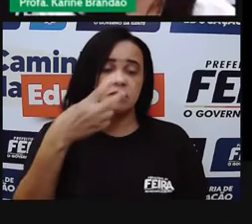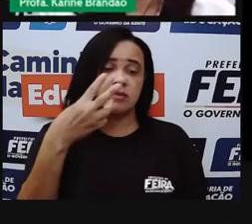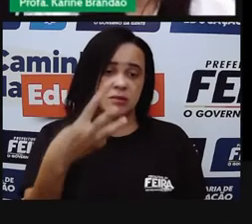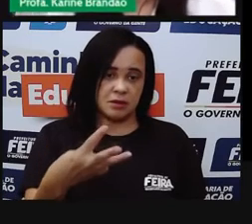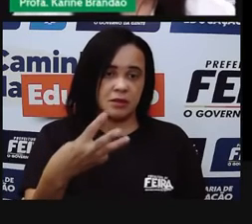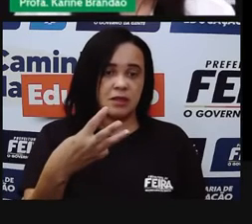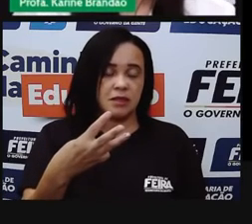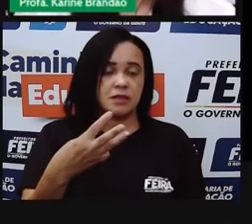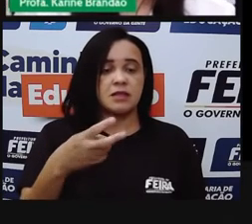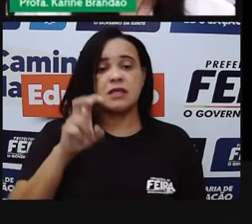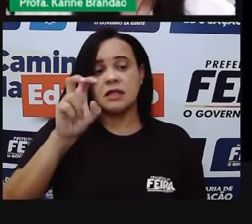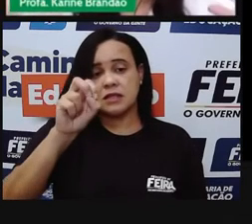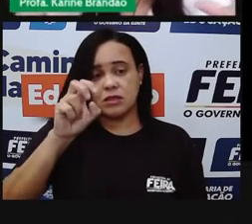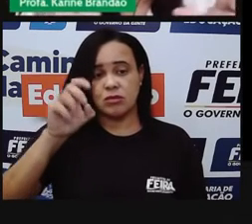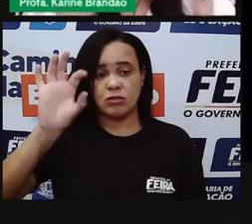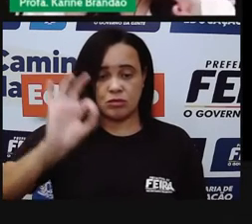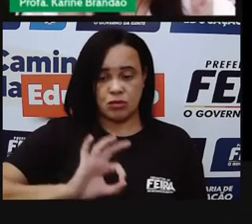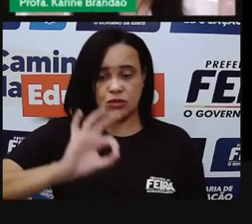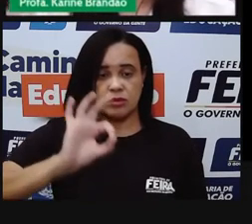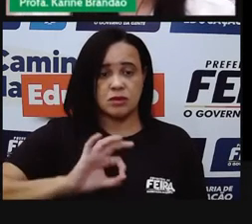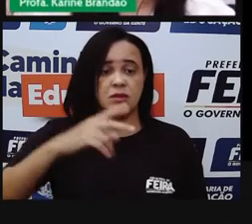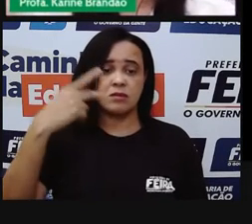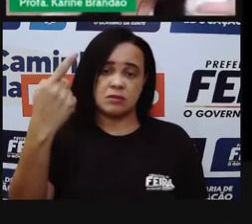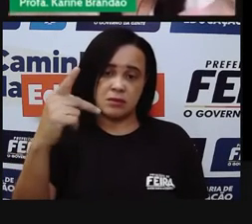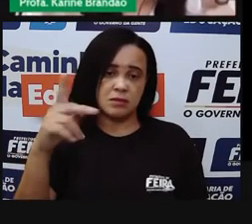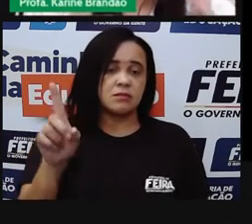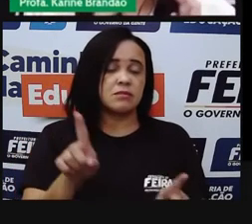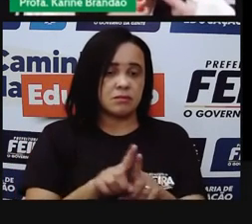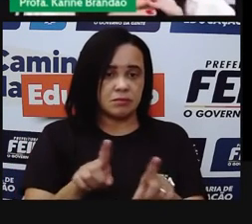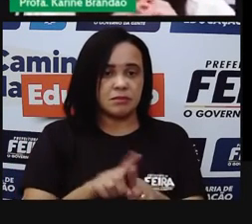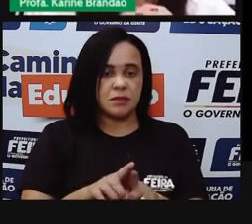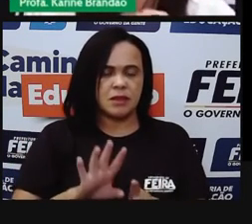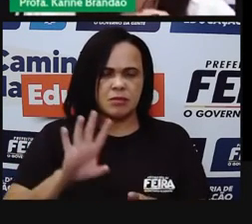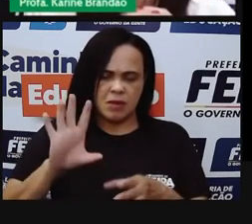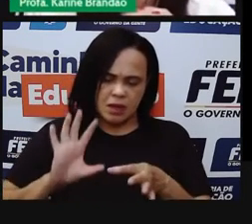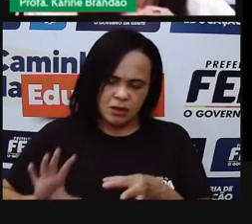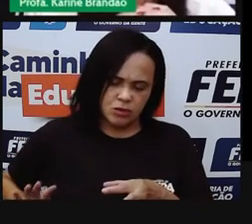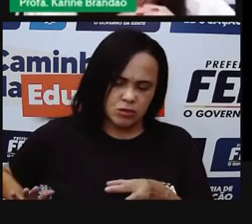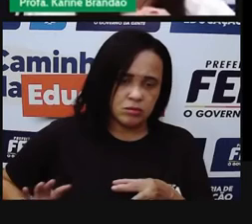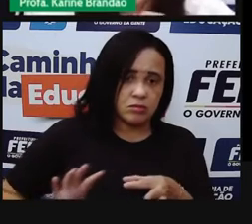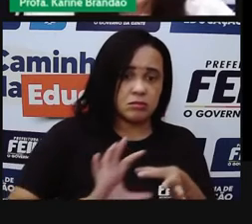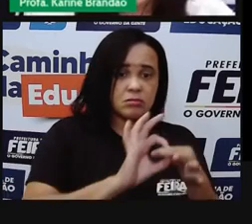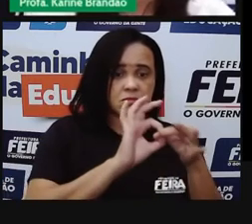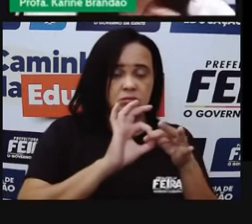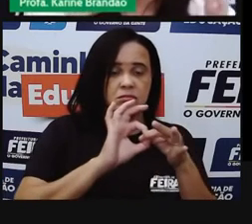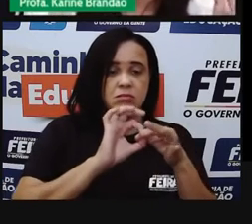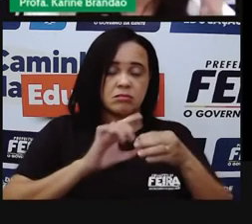meu pai. E aí, quando junta, né, quando existe a união desses dois,